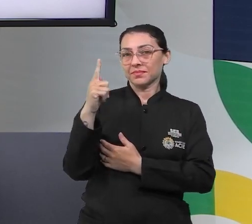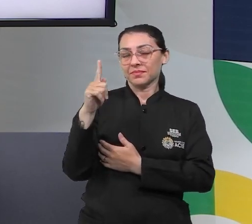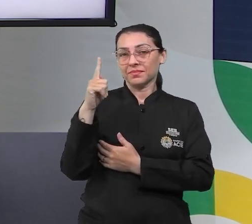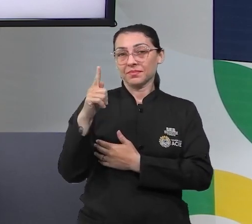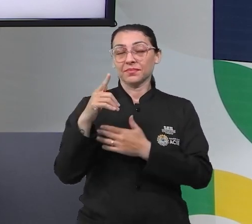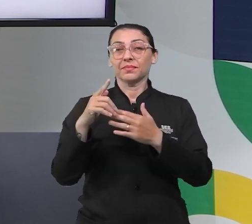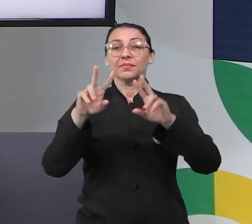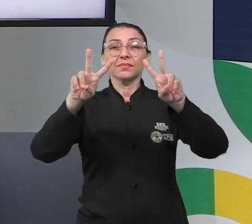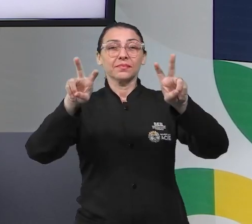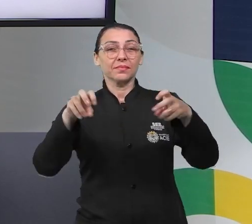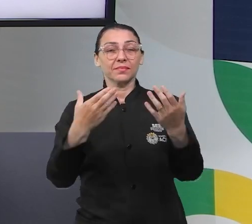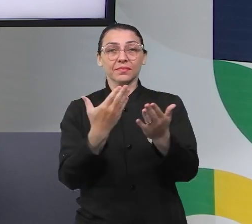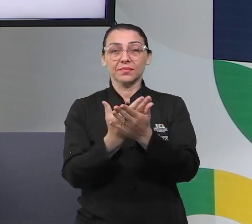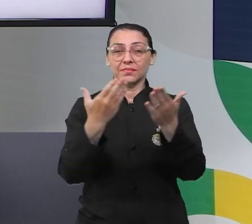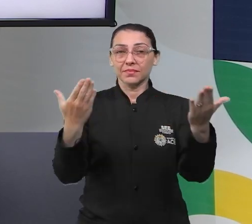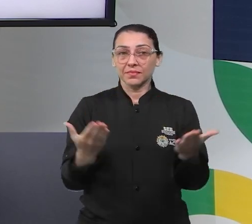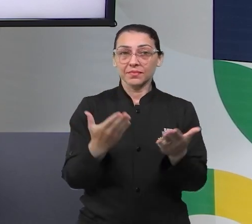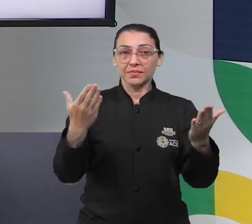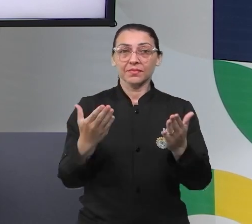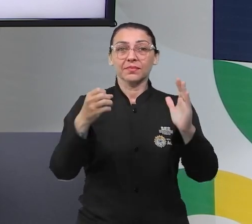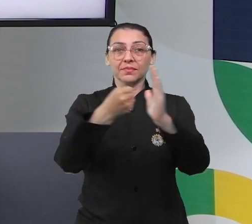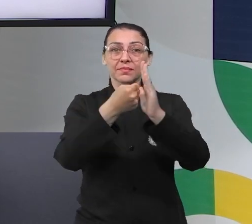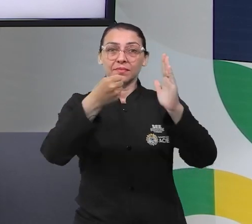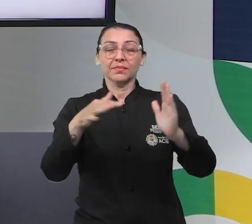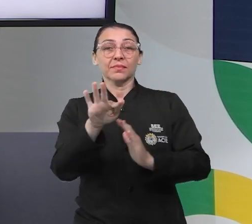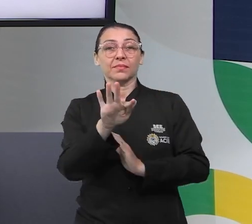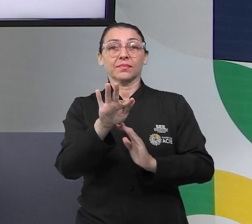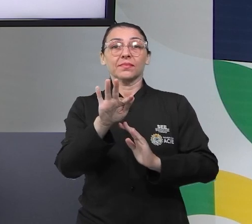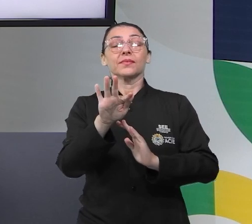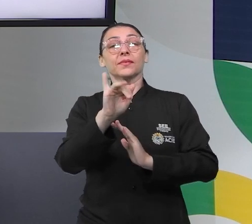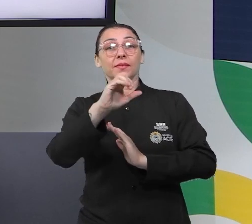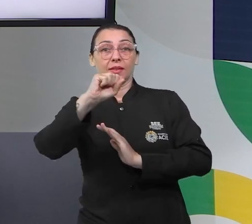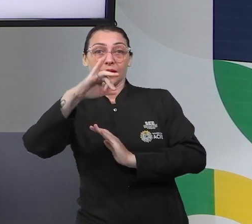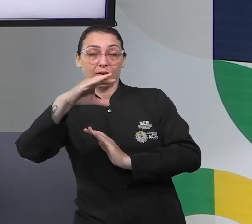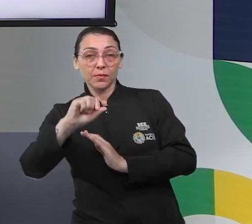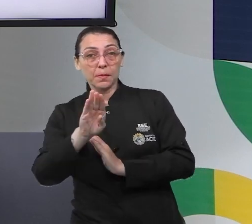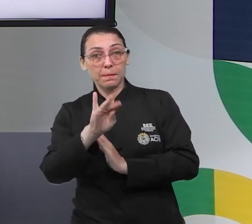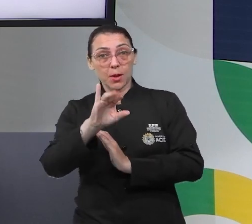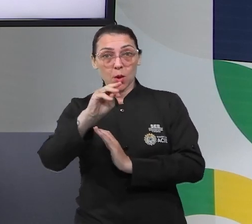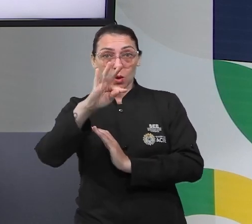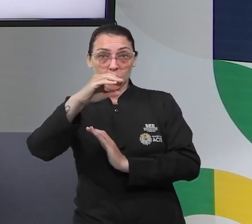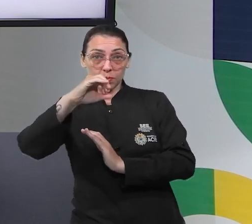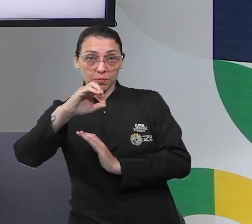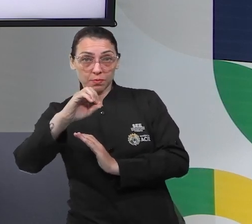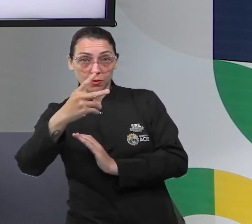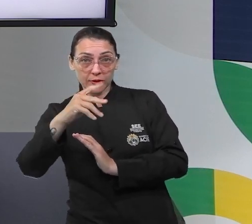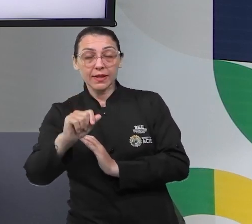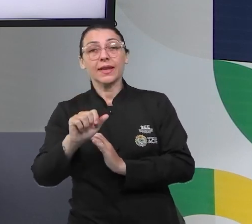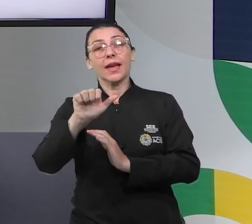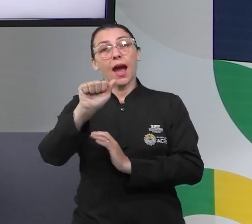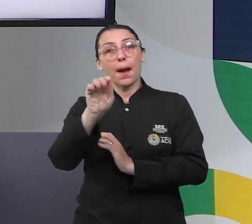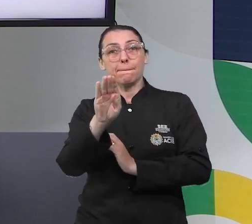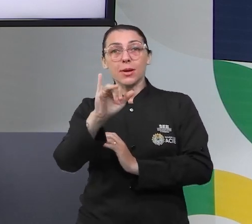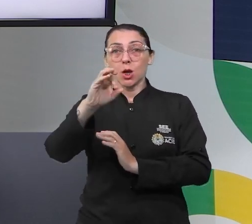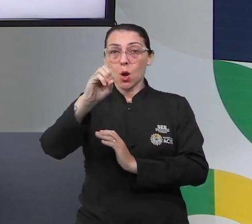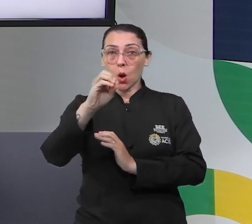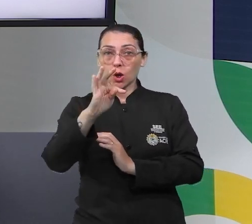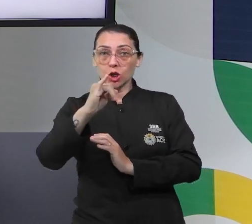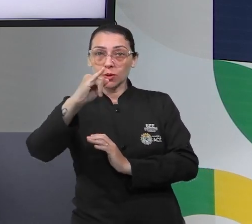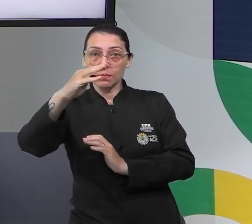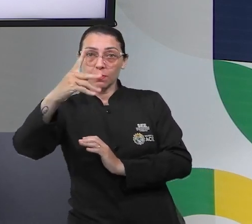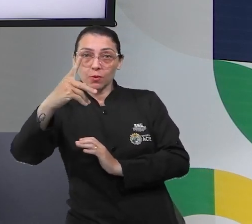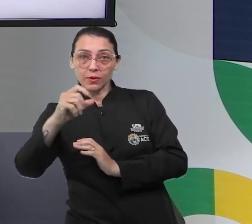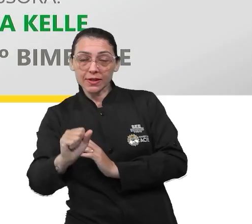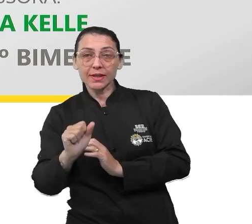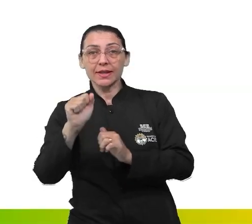Geografia, e o tema da nossa aula hoje é aspectos físicos, bióticos e abióticos das Américas. Vamos então à